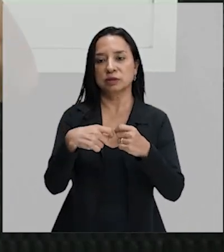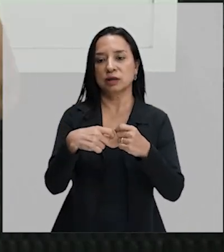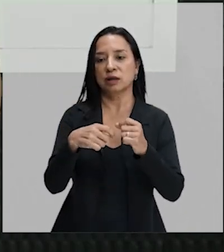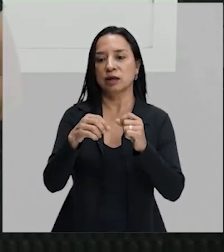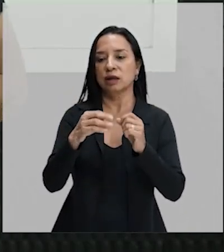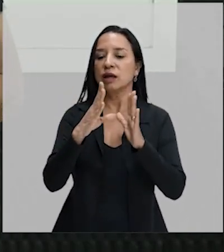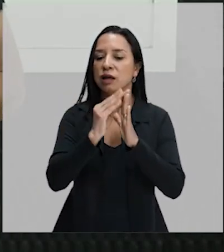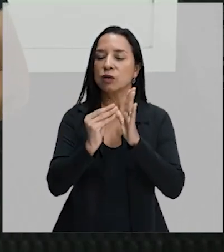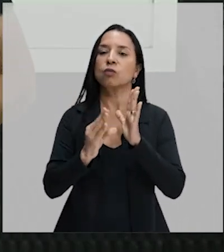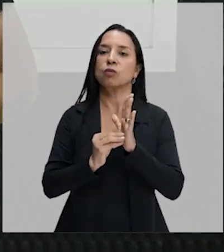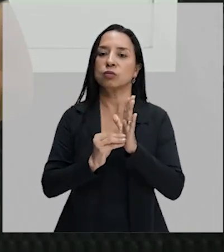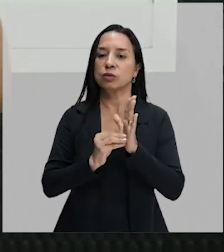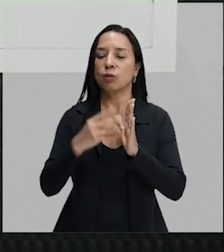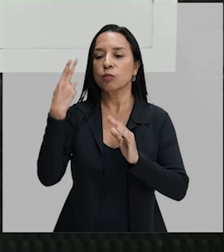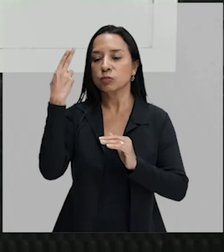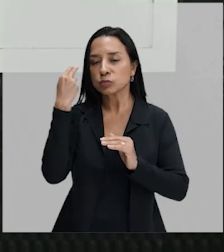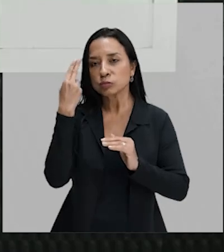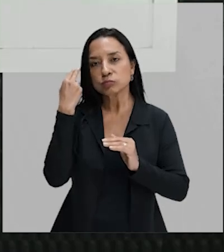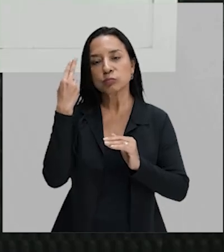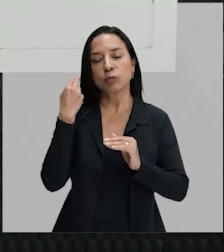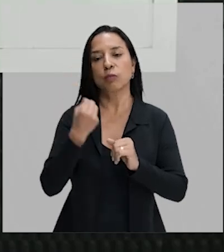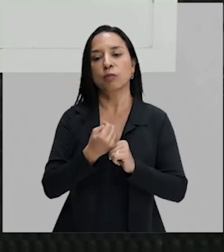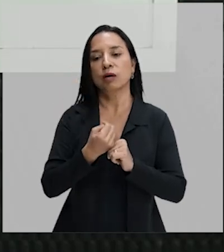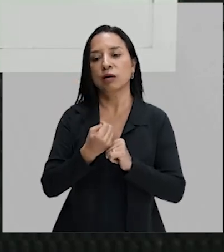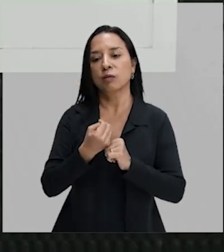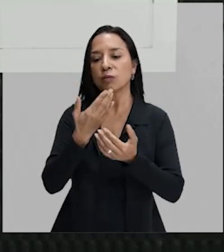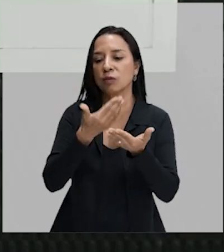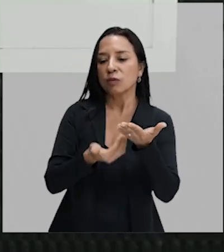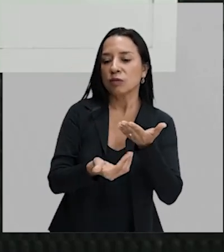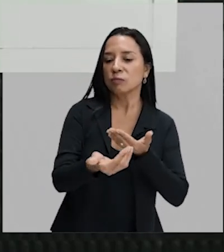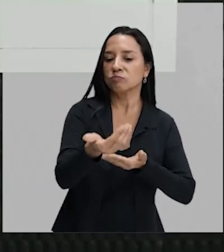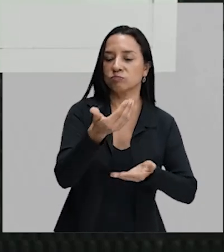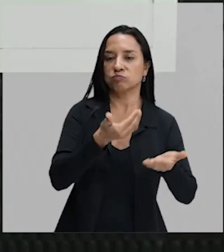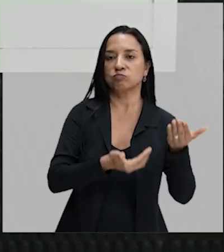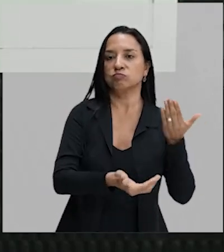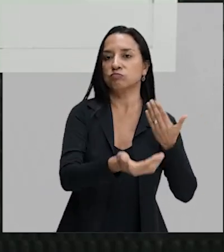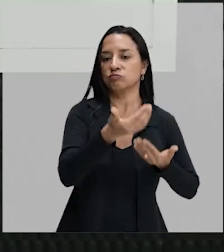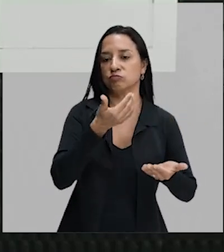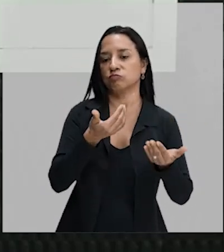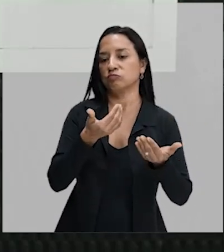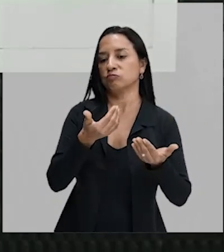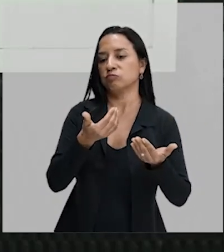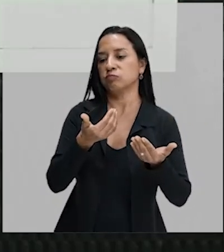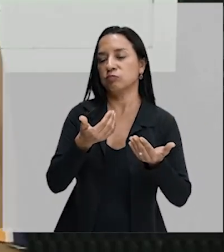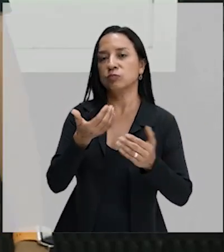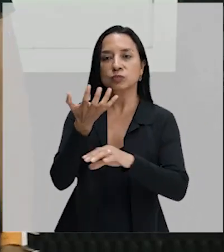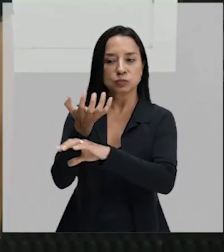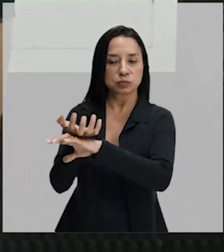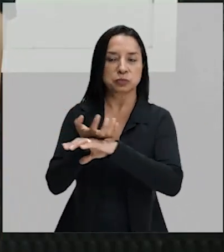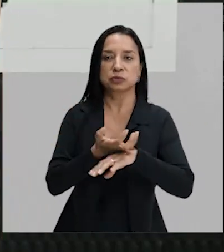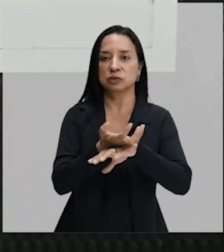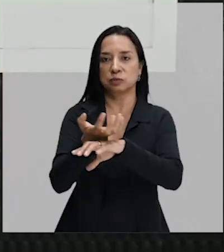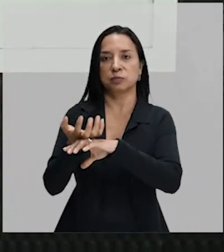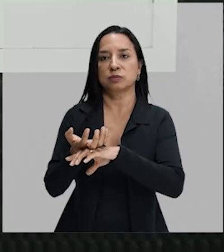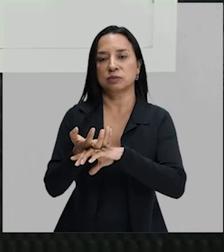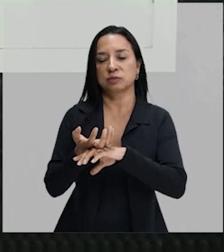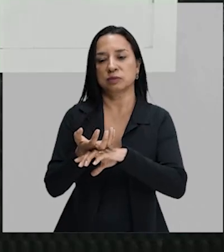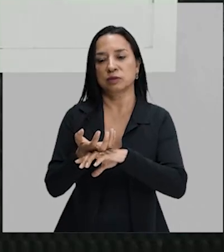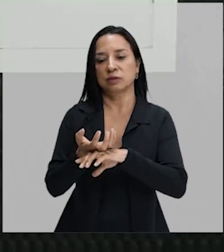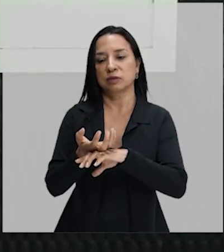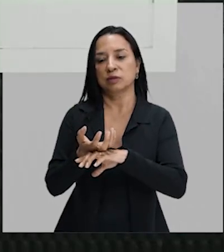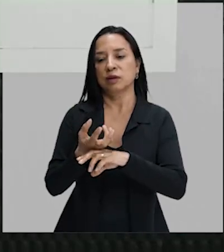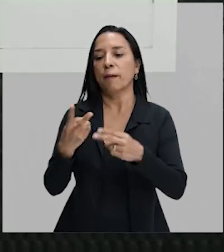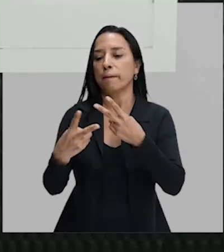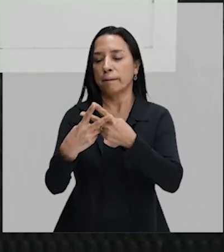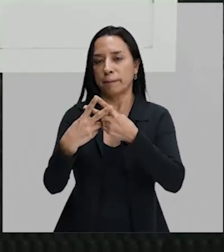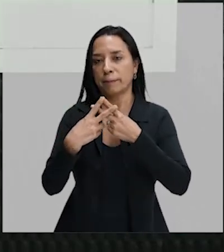conteúdo comum, é um elemento que permeia, é transversal, é interdisciplinar todos eles, tá? Então,